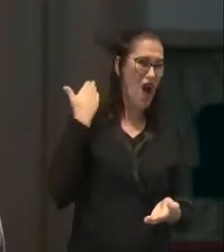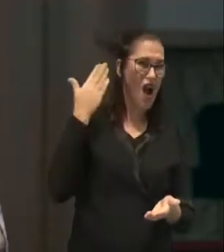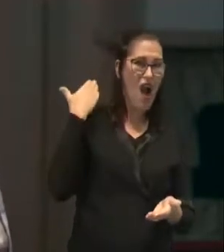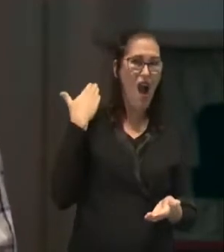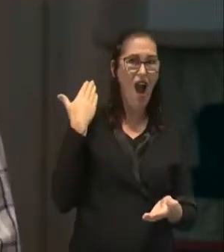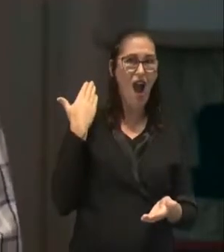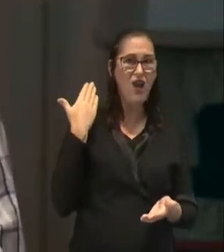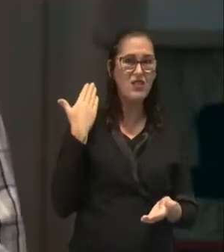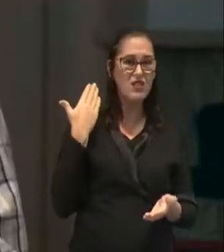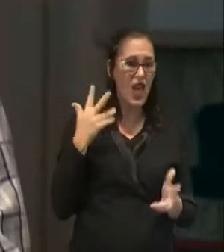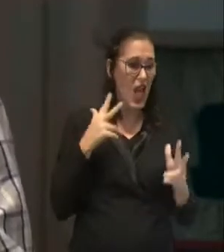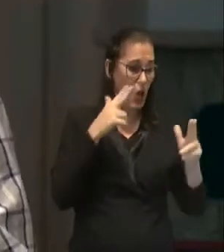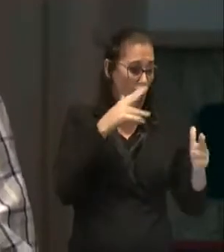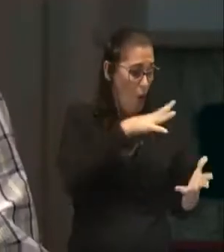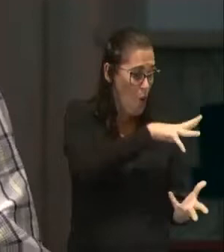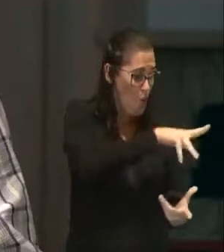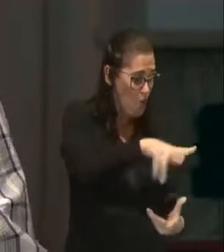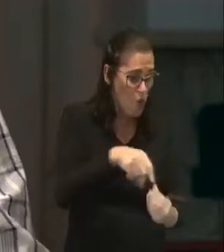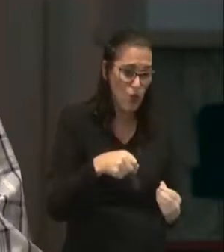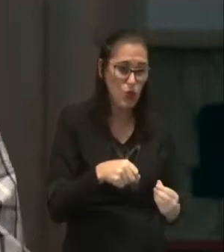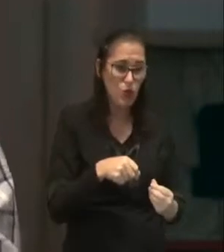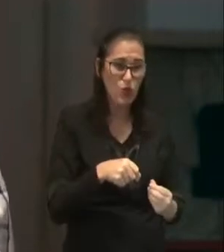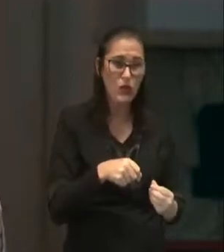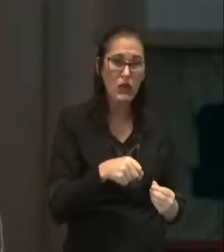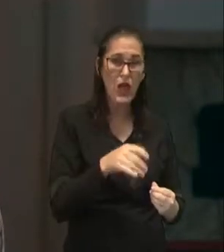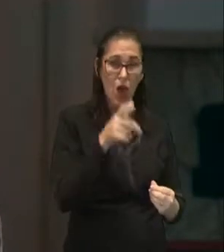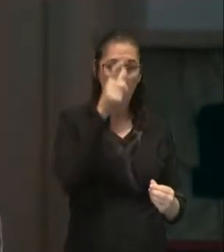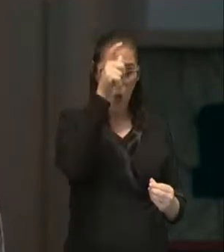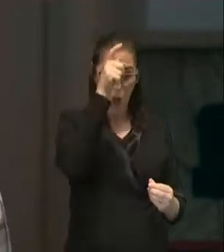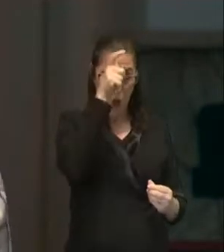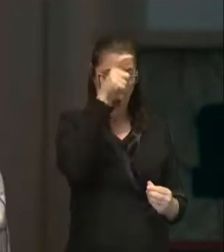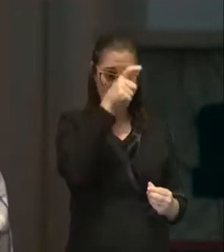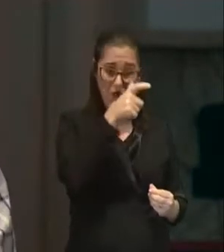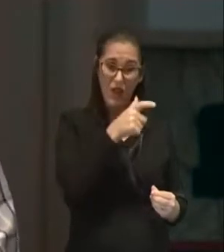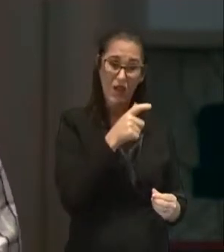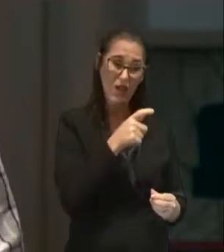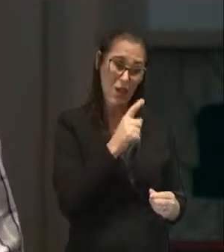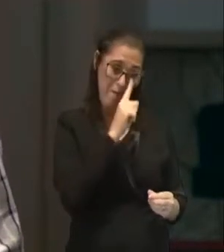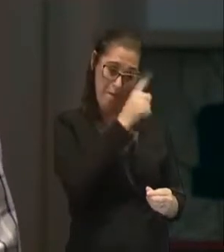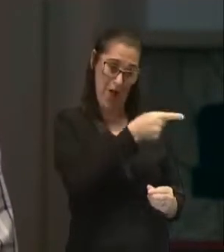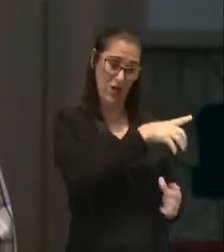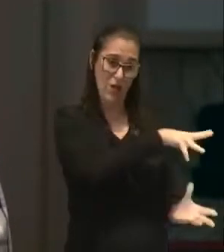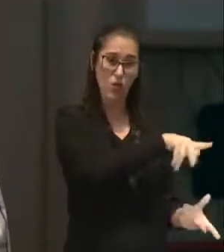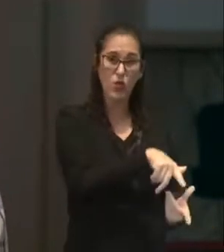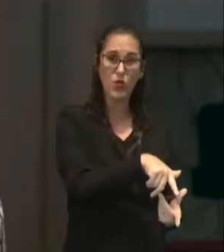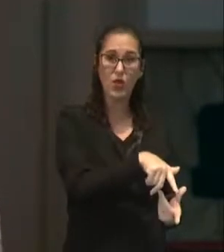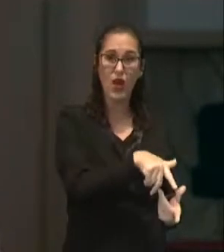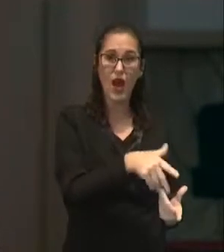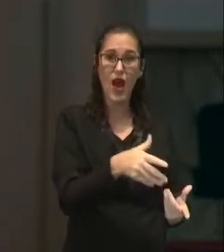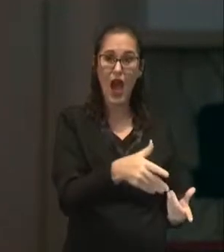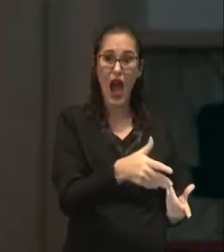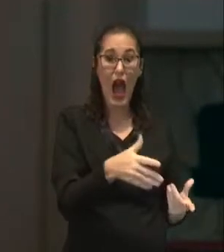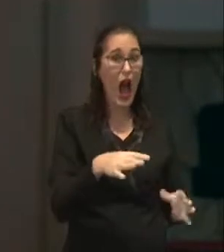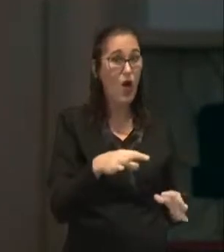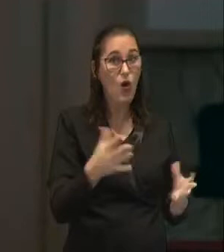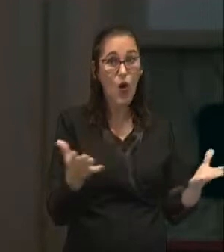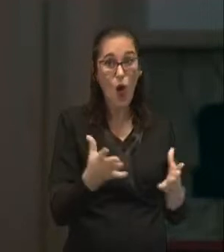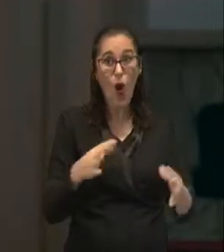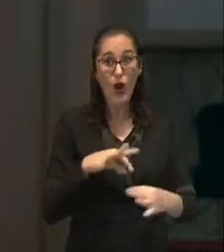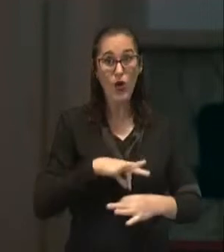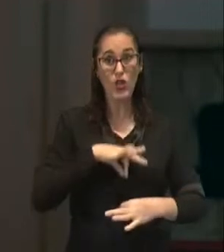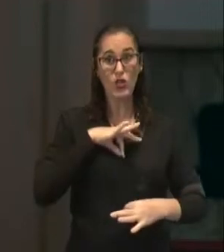curso deste mundo, segundo o príncipe da potestade do ar, do espírito que agora atua nos filhos